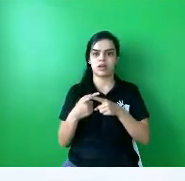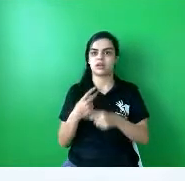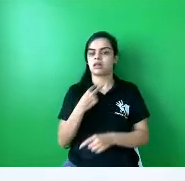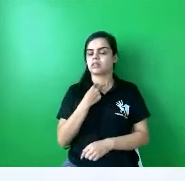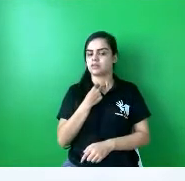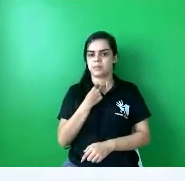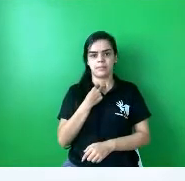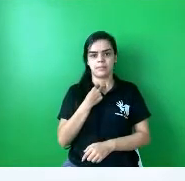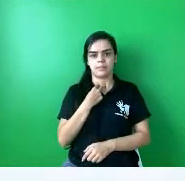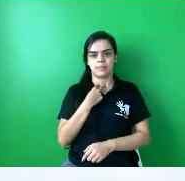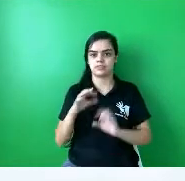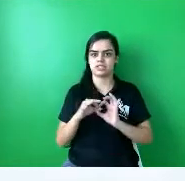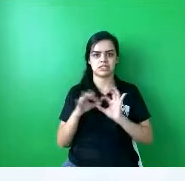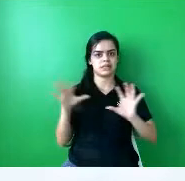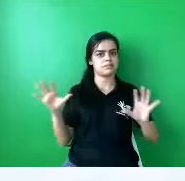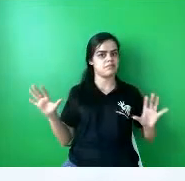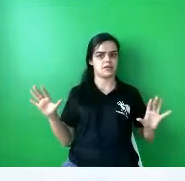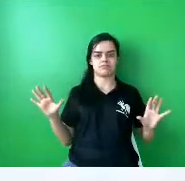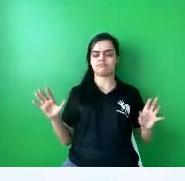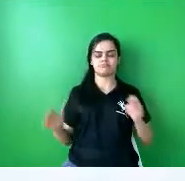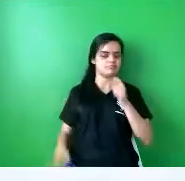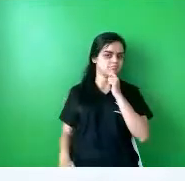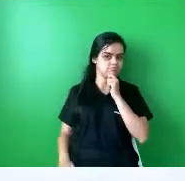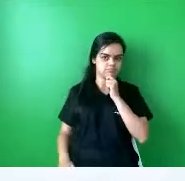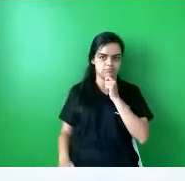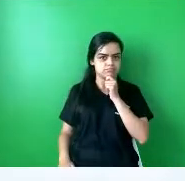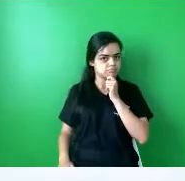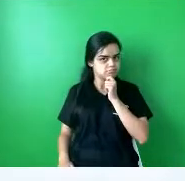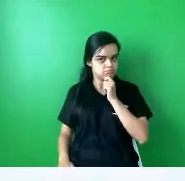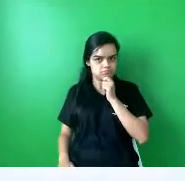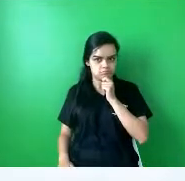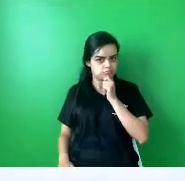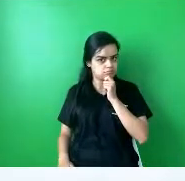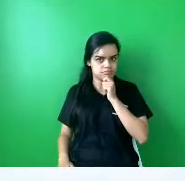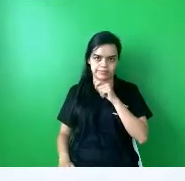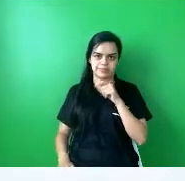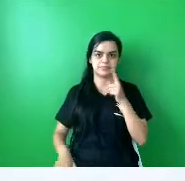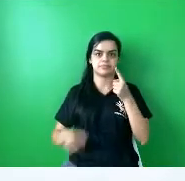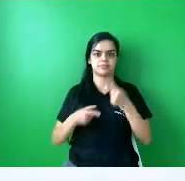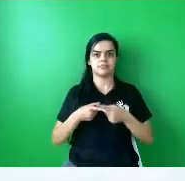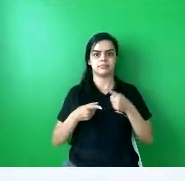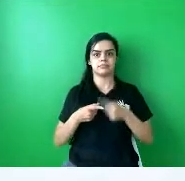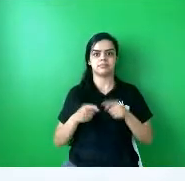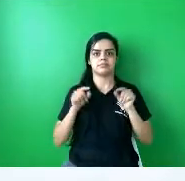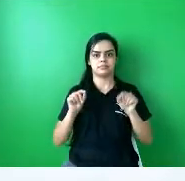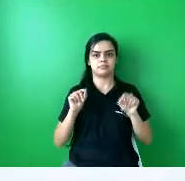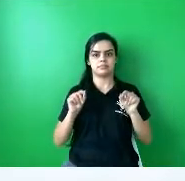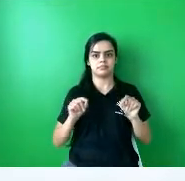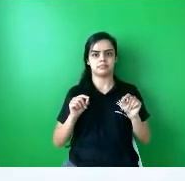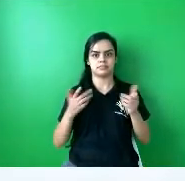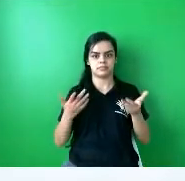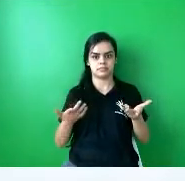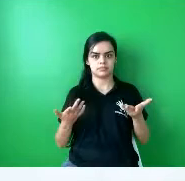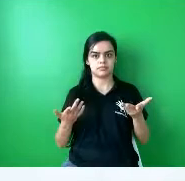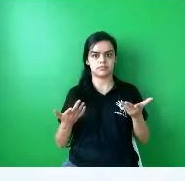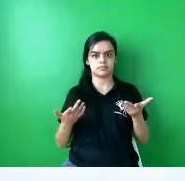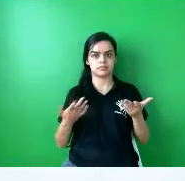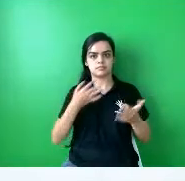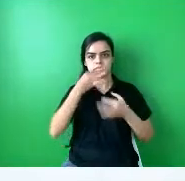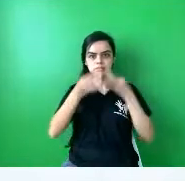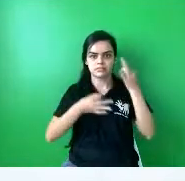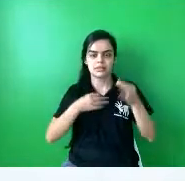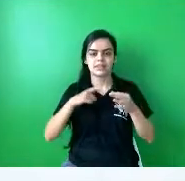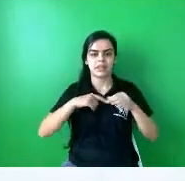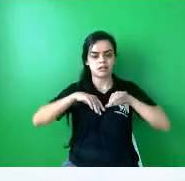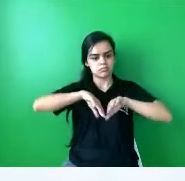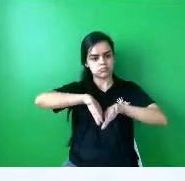estar fazendo a liberação do acesso a eles lá. Até porque a gente vem aí com a tão comentada